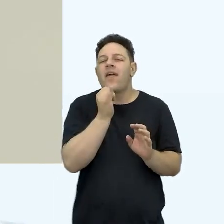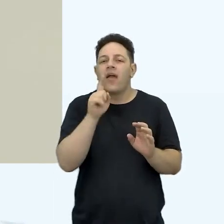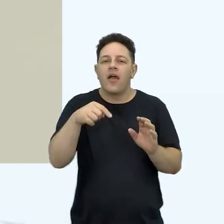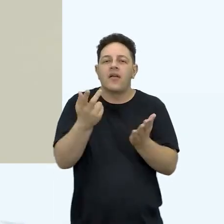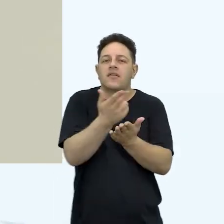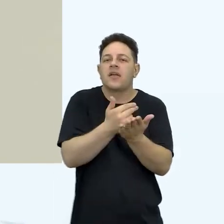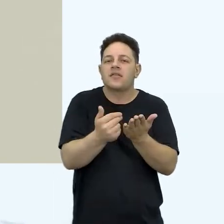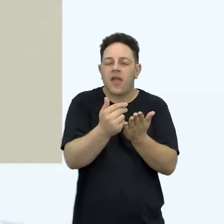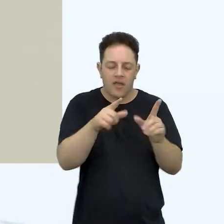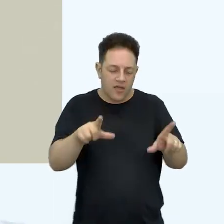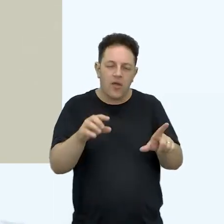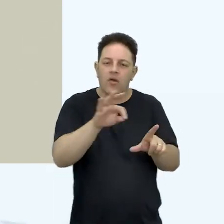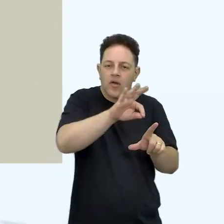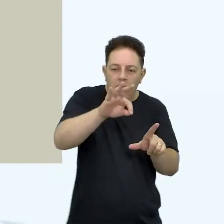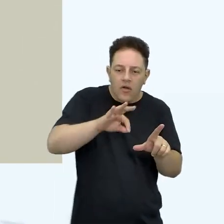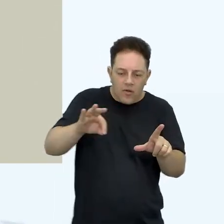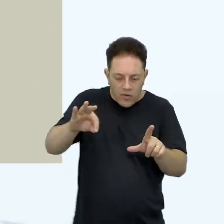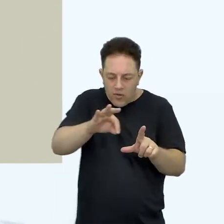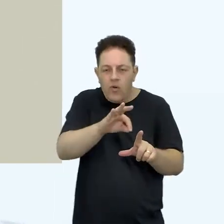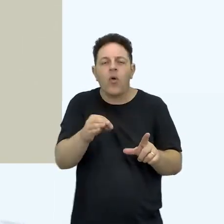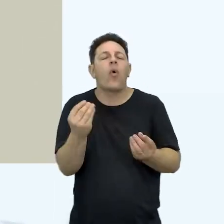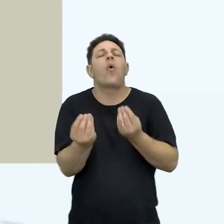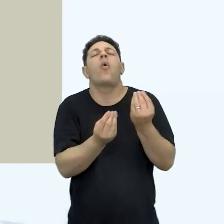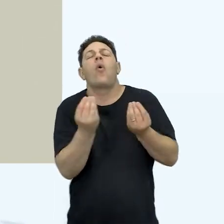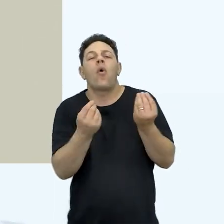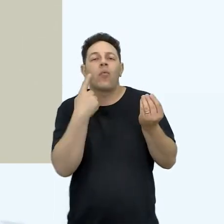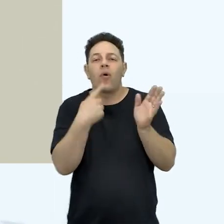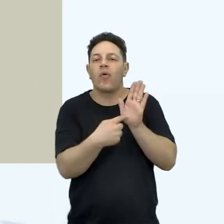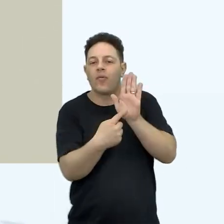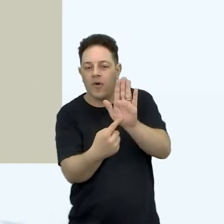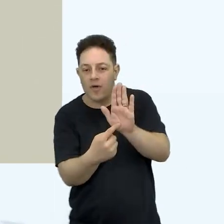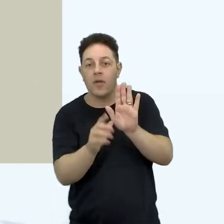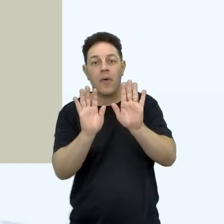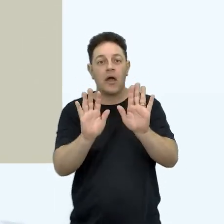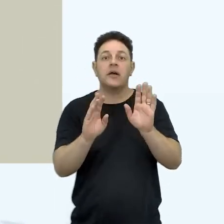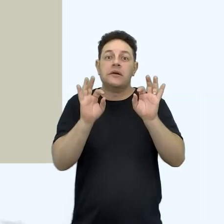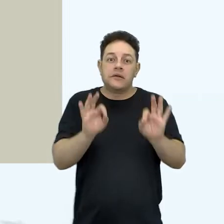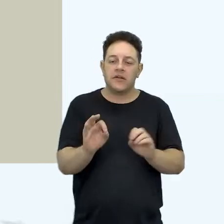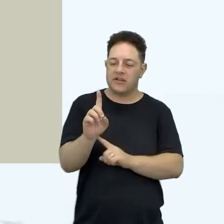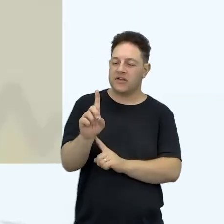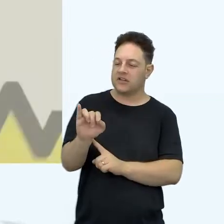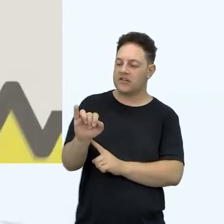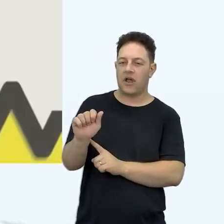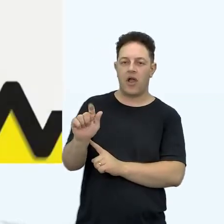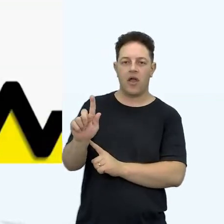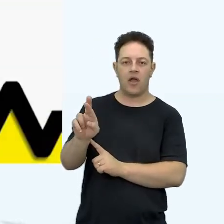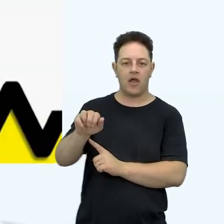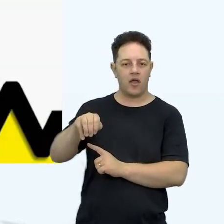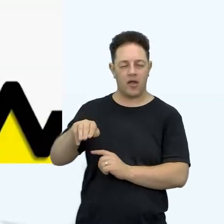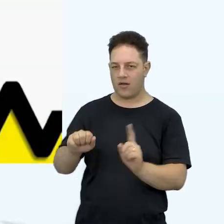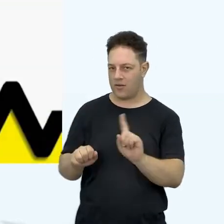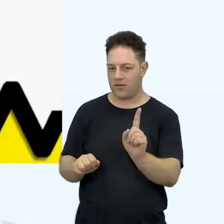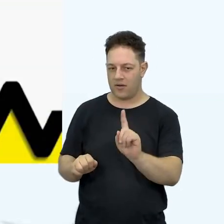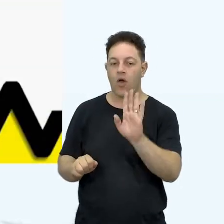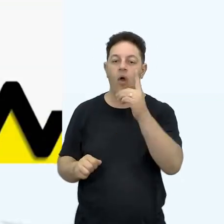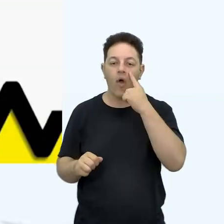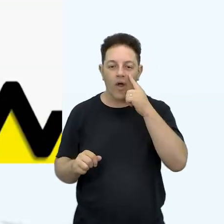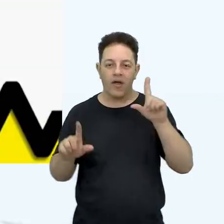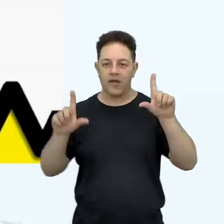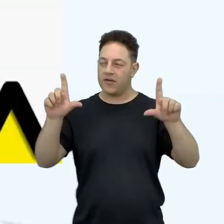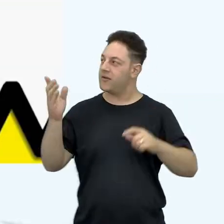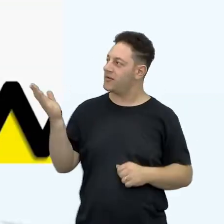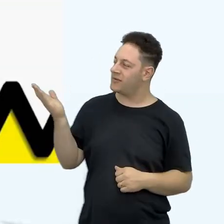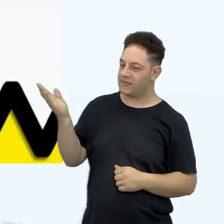desenho que mostra como que é feito de alguma maneira, mas não necessariamente é um diagrama montado. Então está aparecendo na tela para vocês